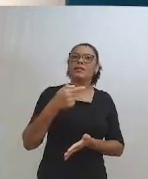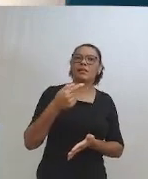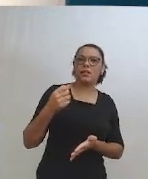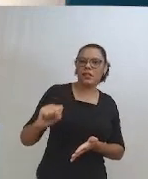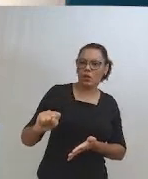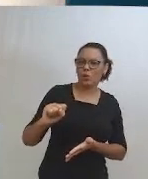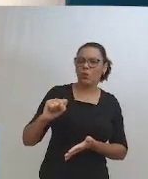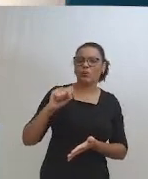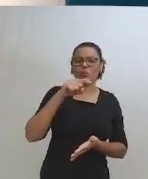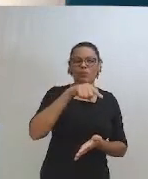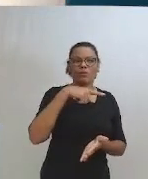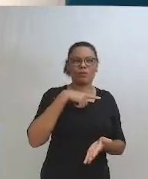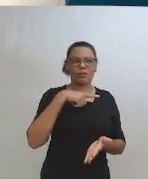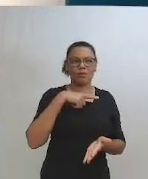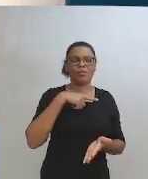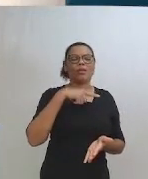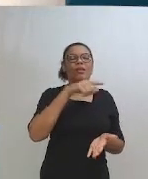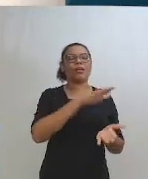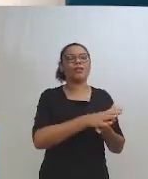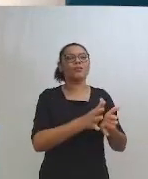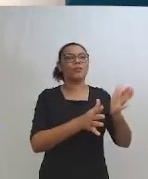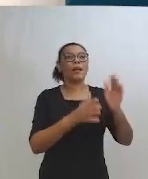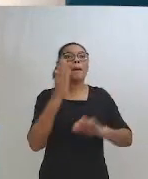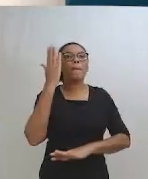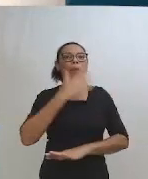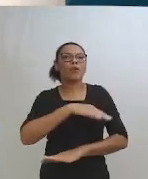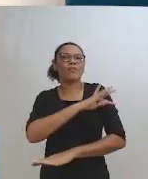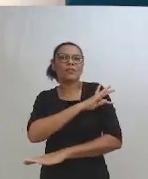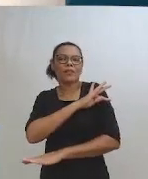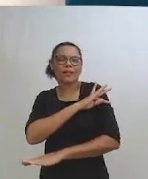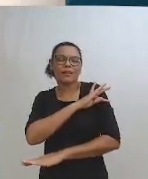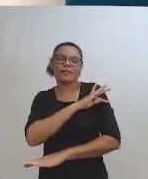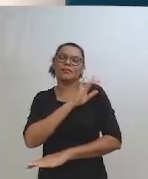A prova técnica, ela nos trouxe